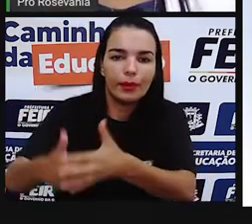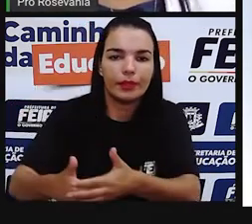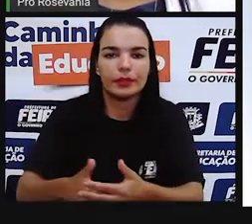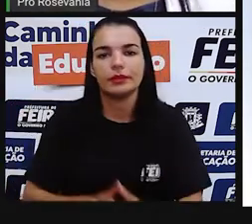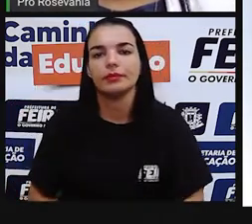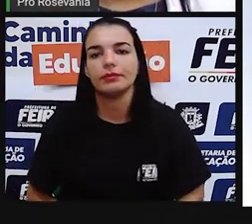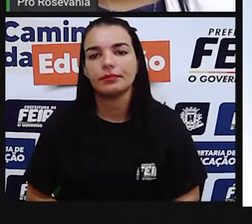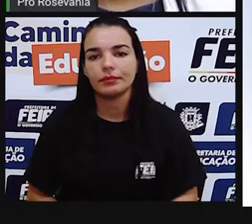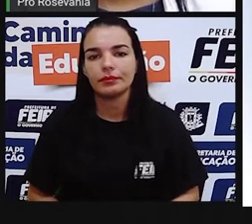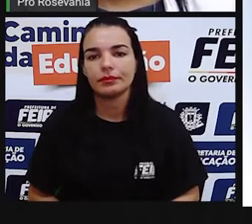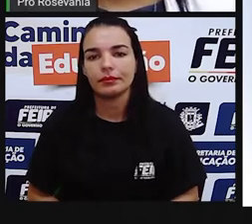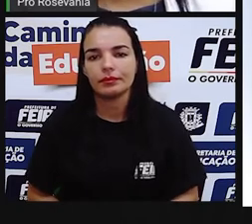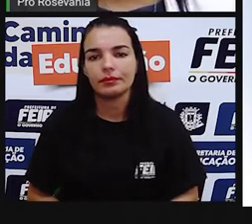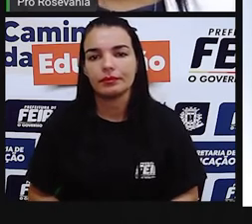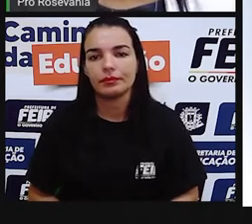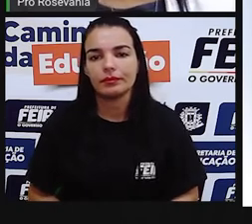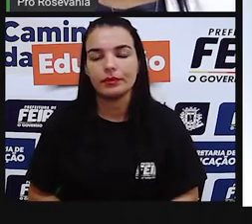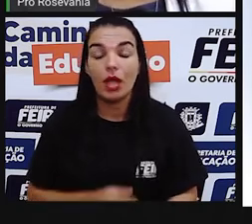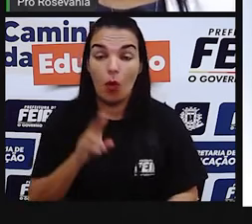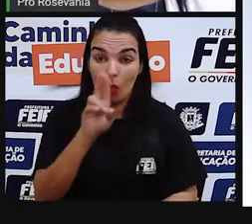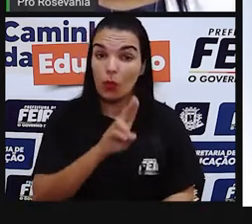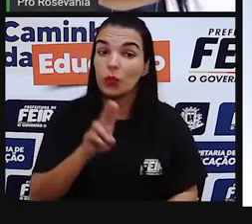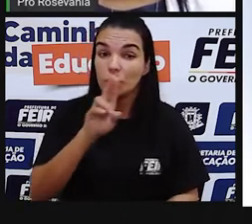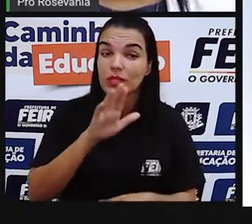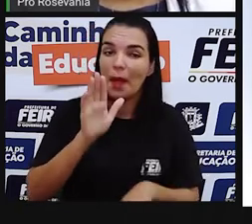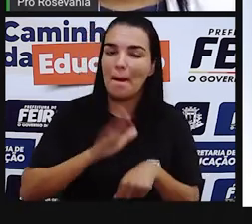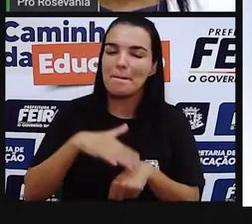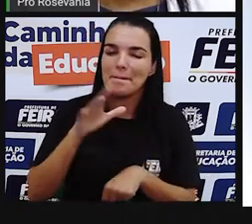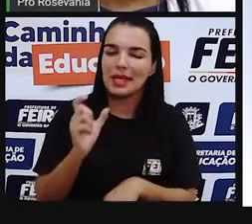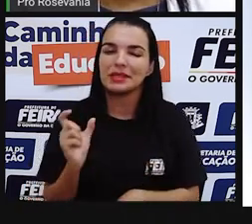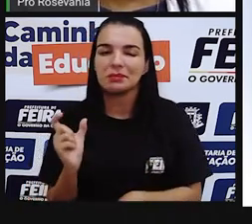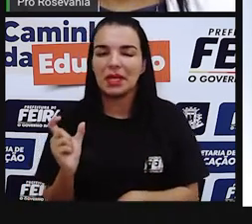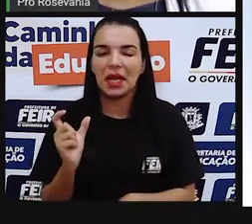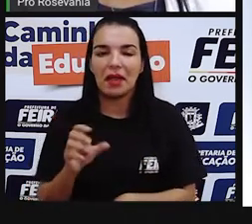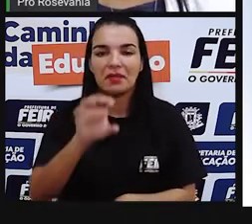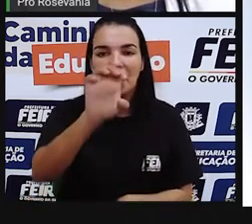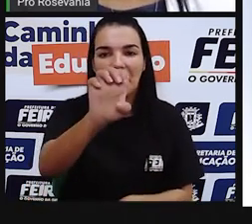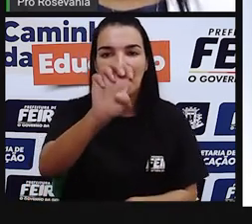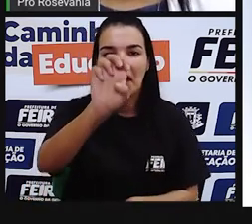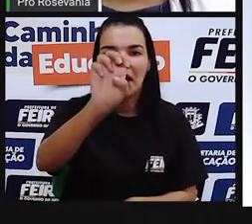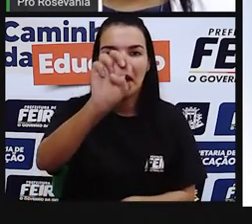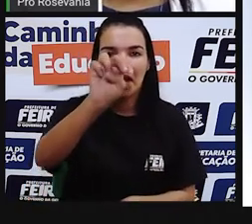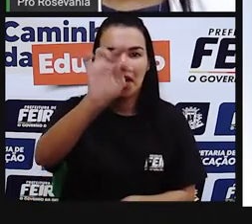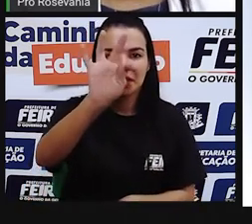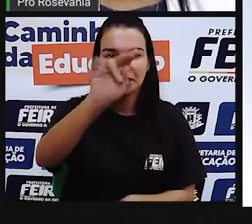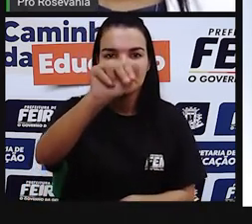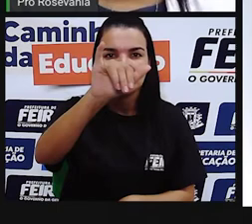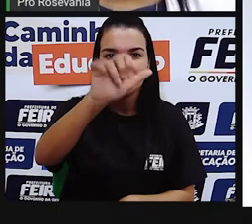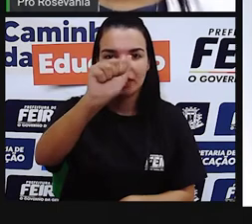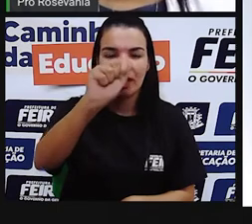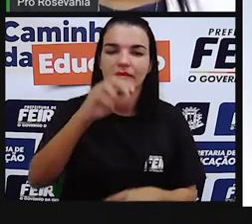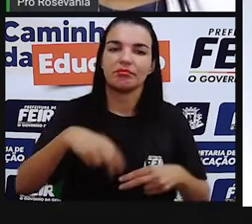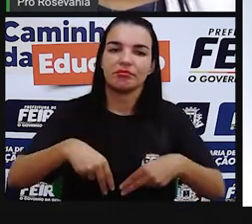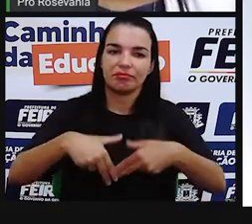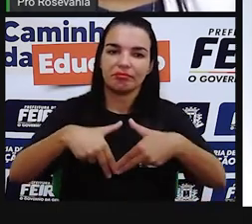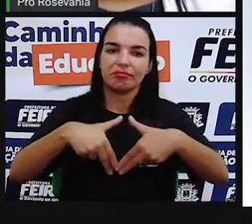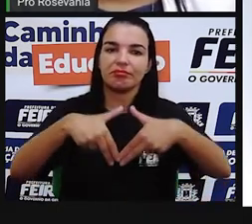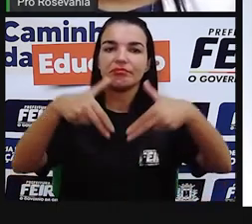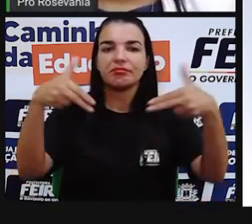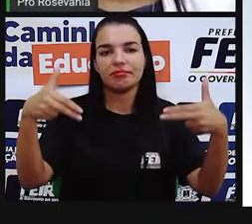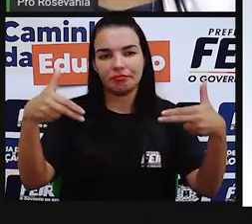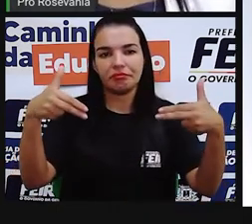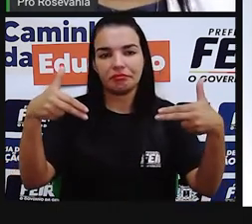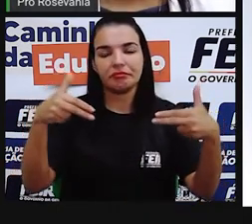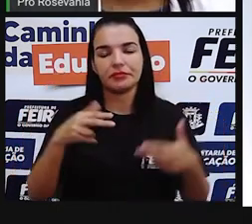mais usual agora, né? Até porque nós sabemos que quando se trata, né, do ser humano, só existe